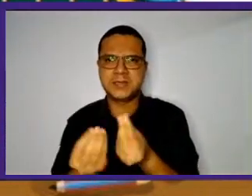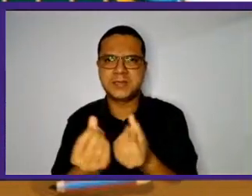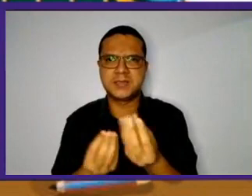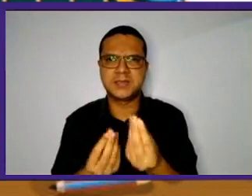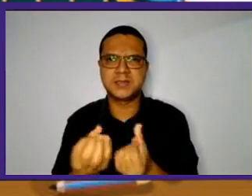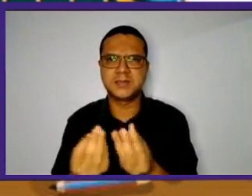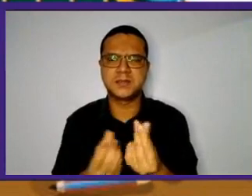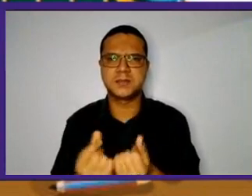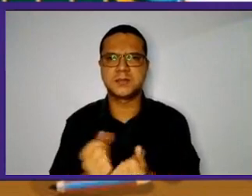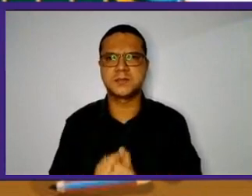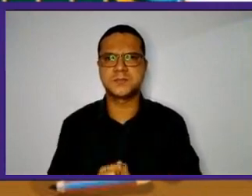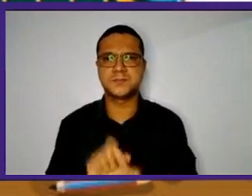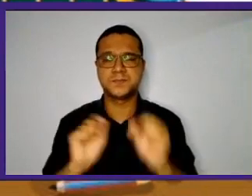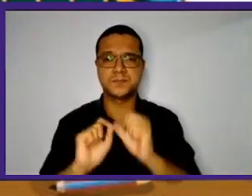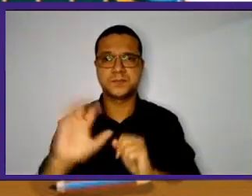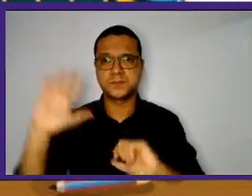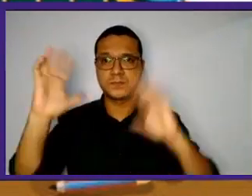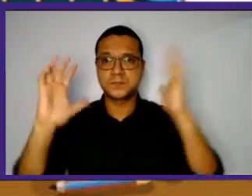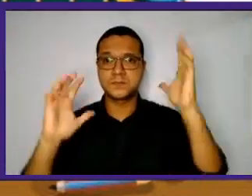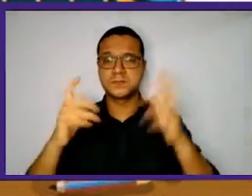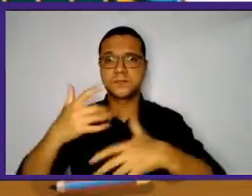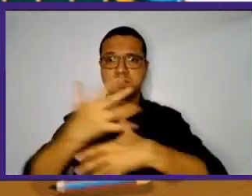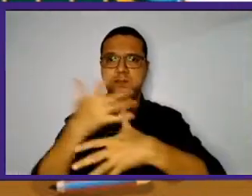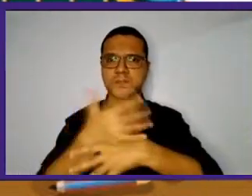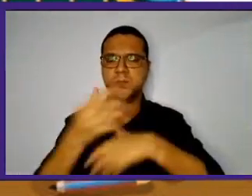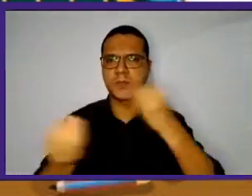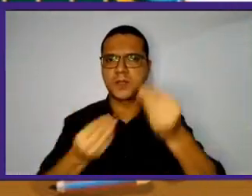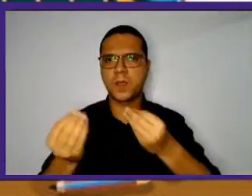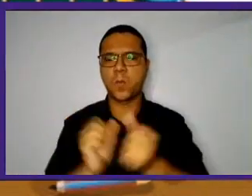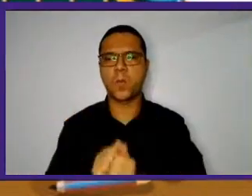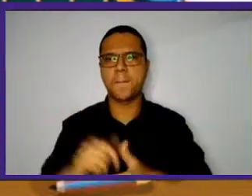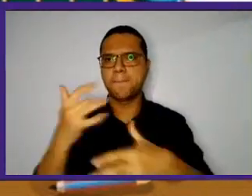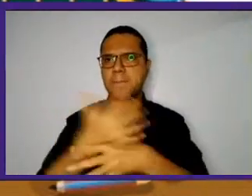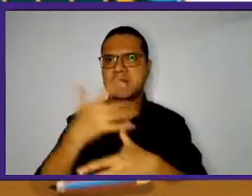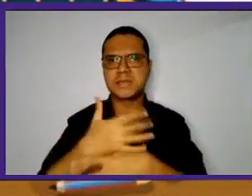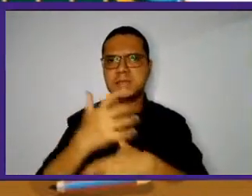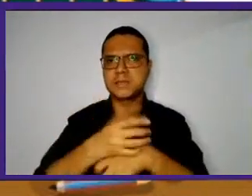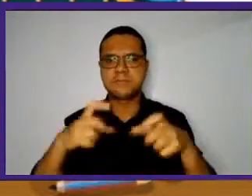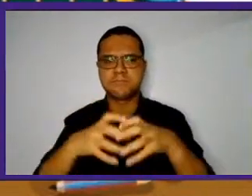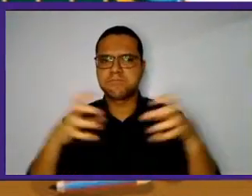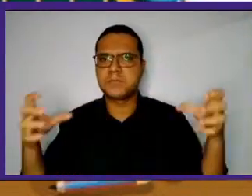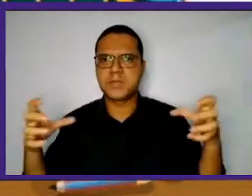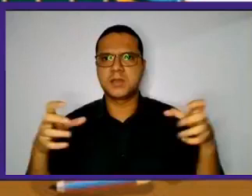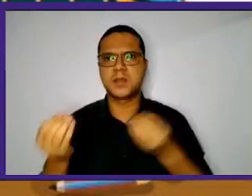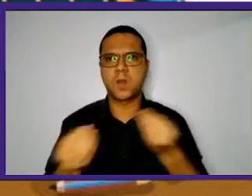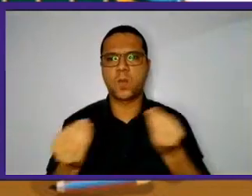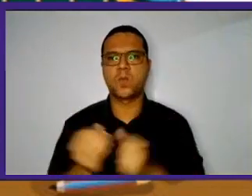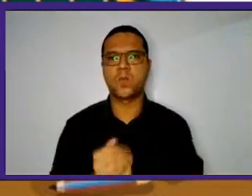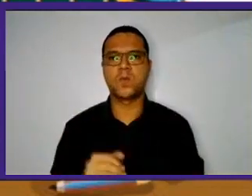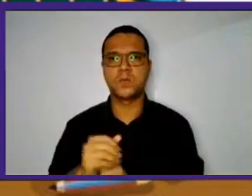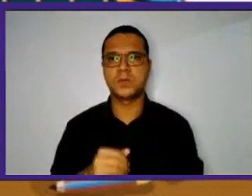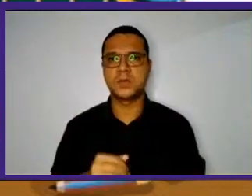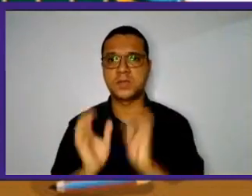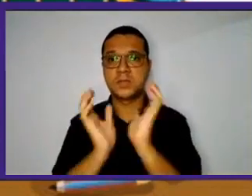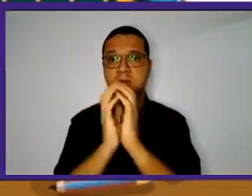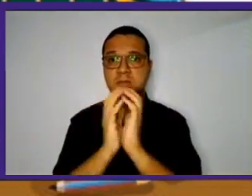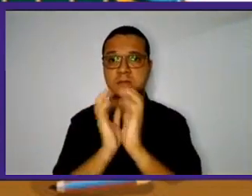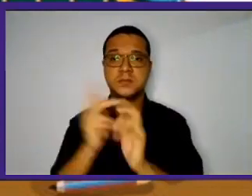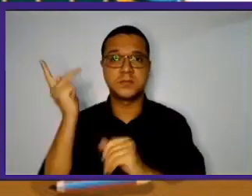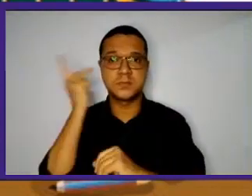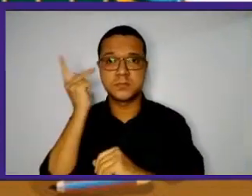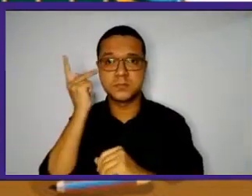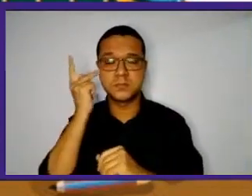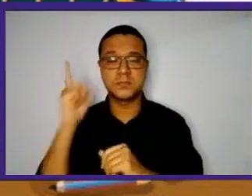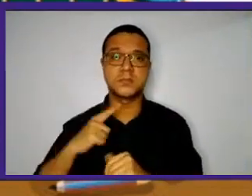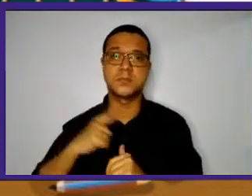com muitos veículos, como metrópoles, cidades grandes como Recife, São Paulo, em que há